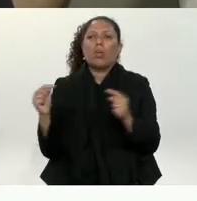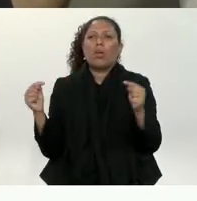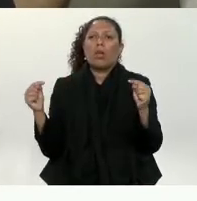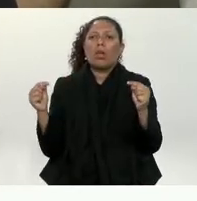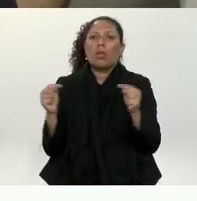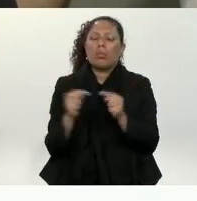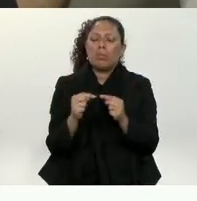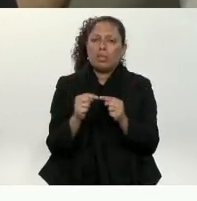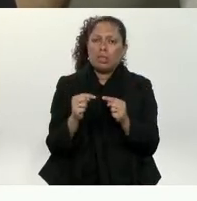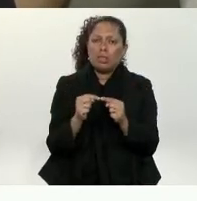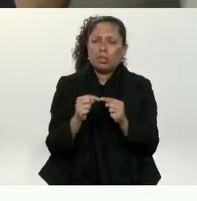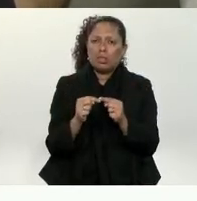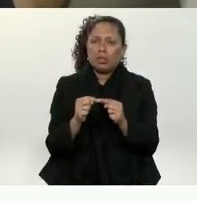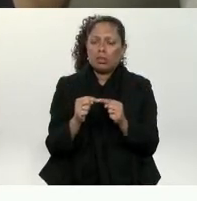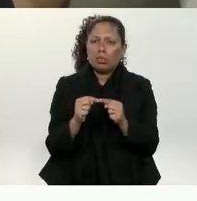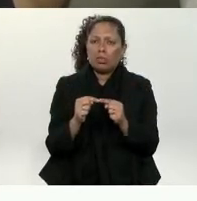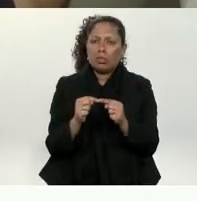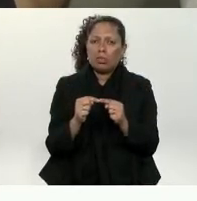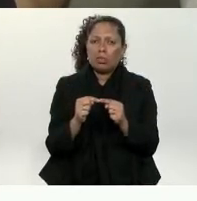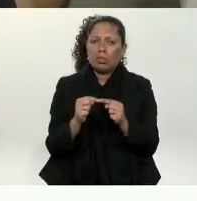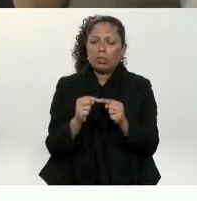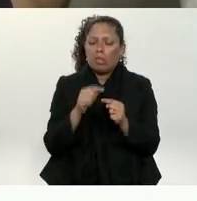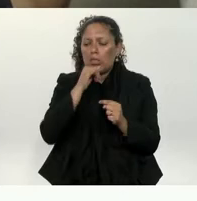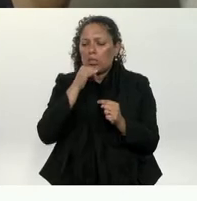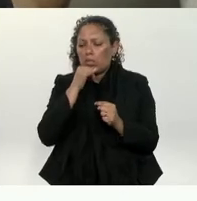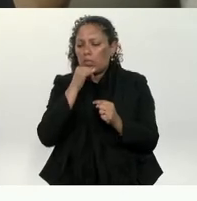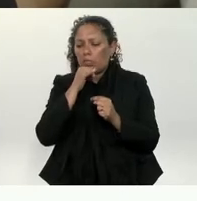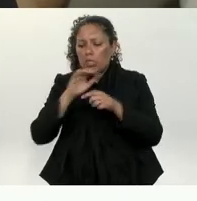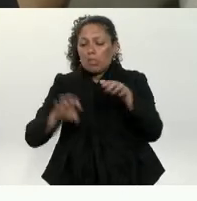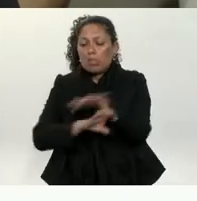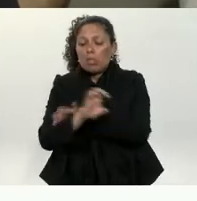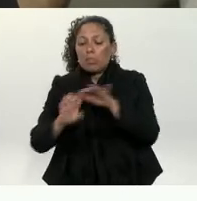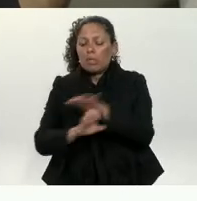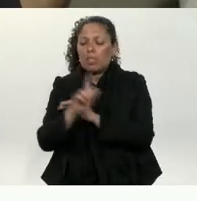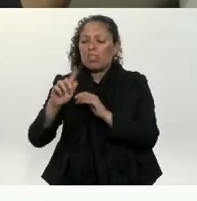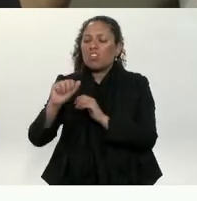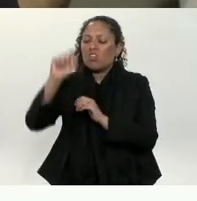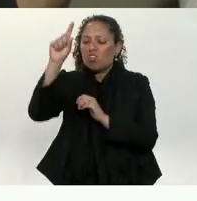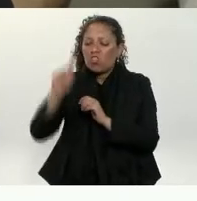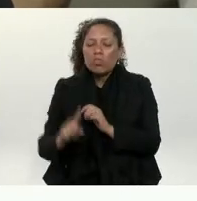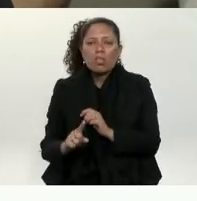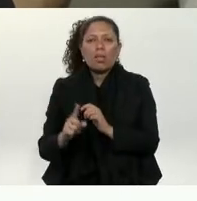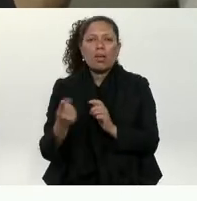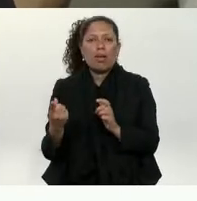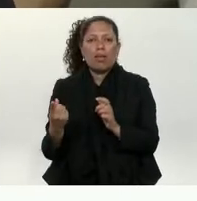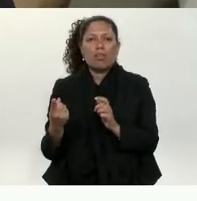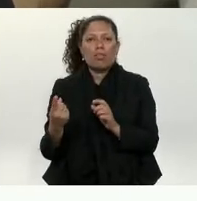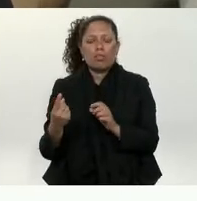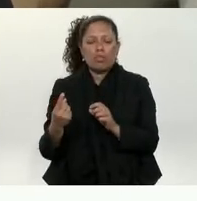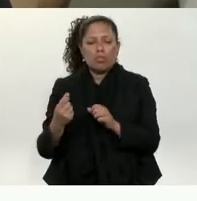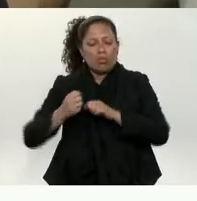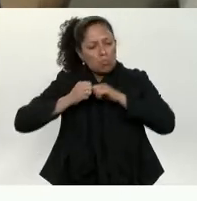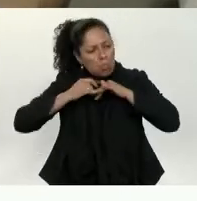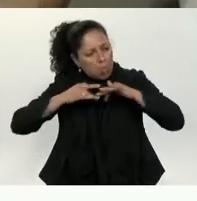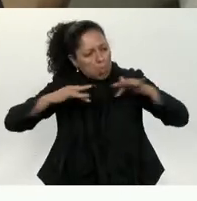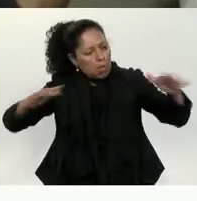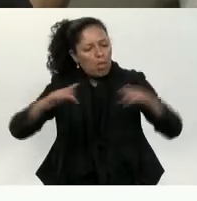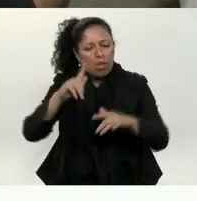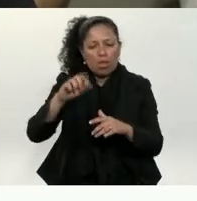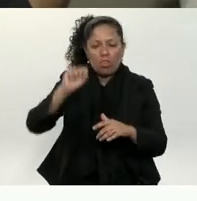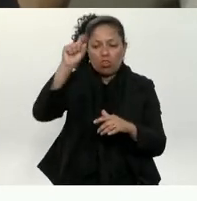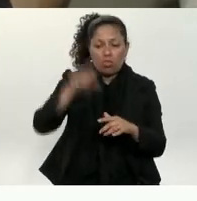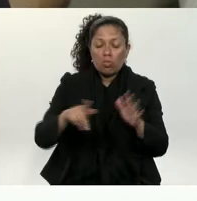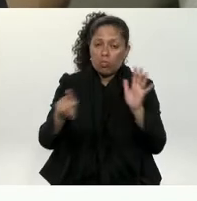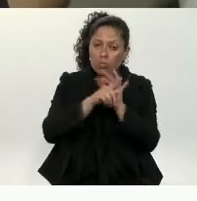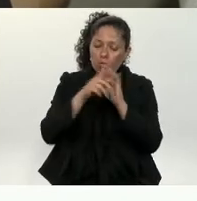as produtoras de gás, elas vão injetar na rede o gás delas. Só que a rede não é delas, a rede é do